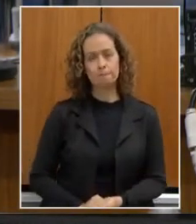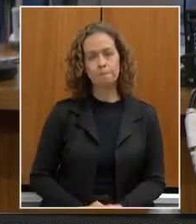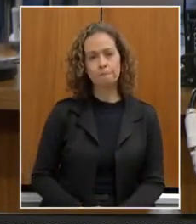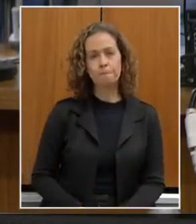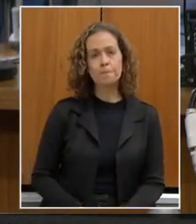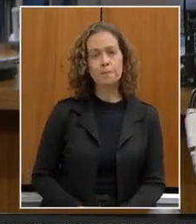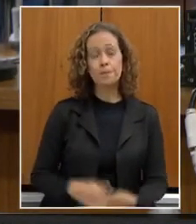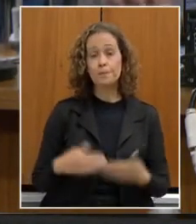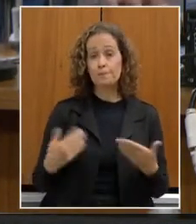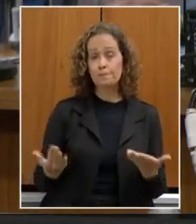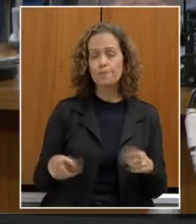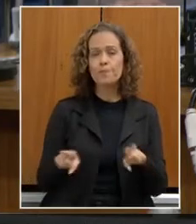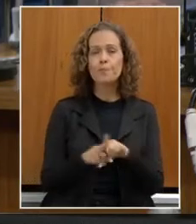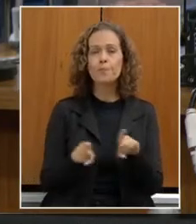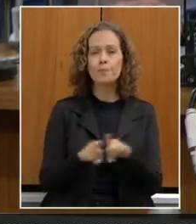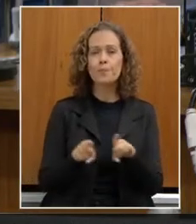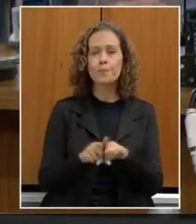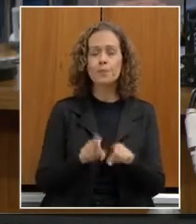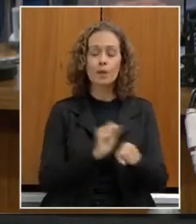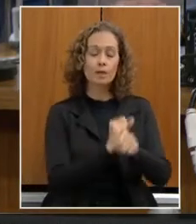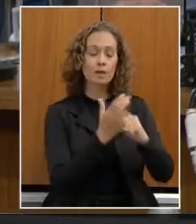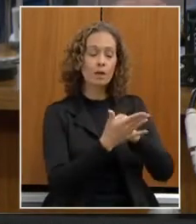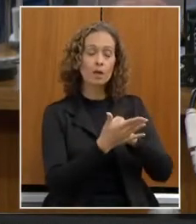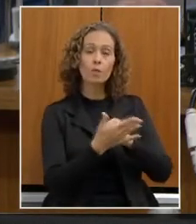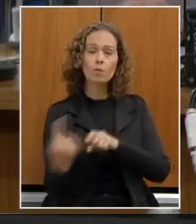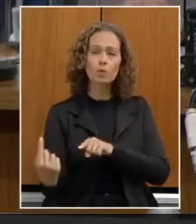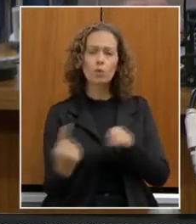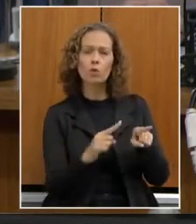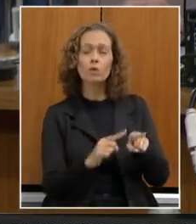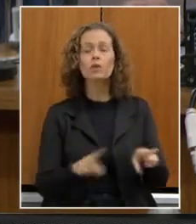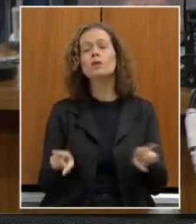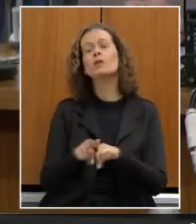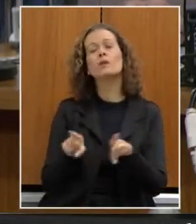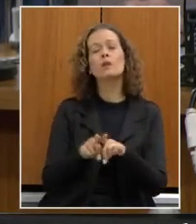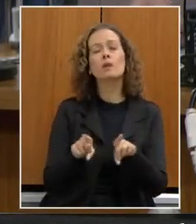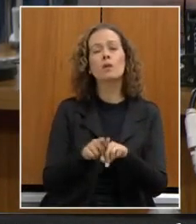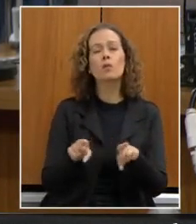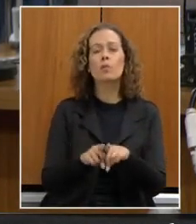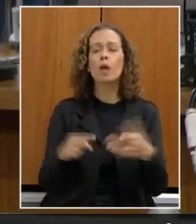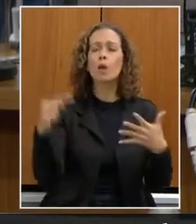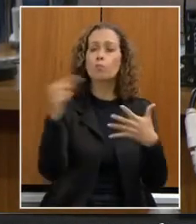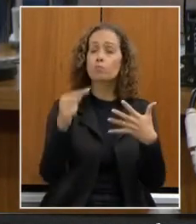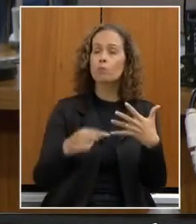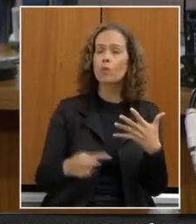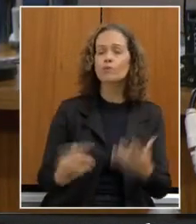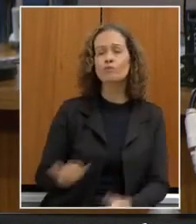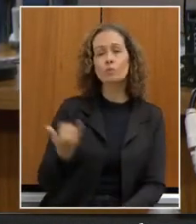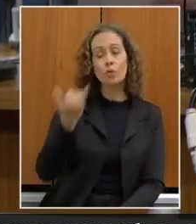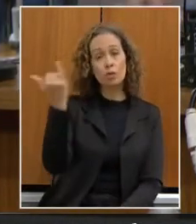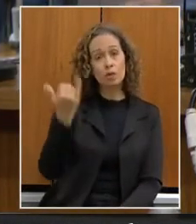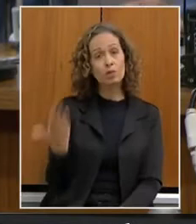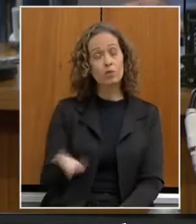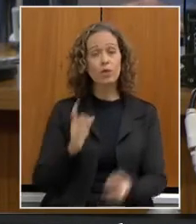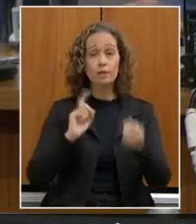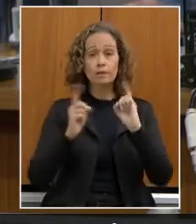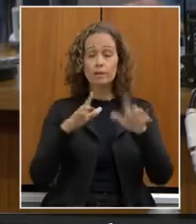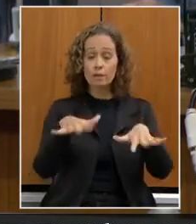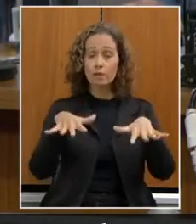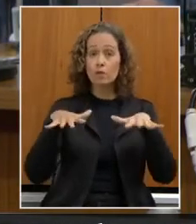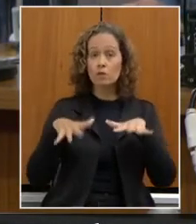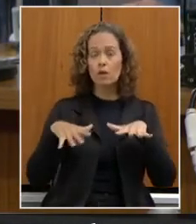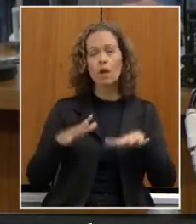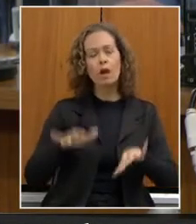no que tange ao combate à pandemia também quero destacar alguns pontos acho importante a gente nessa audiência mencionar